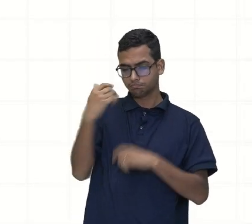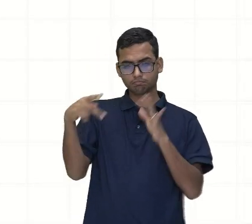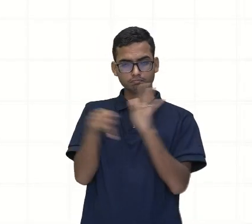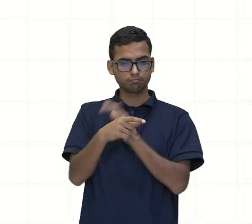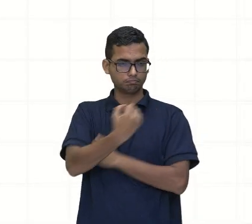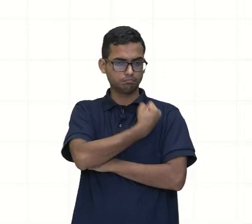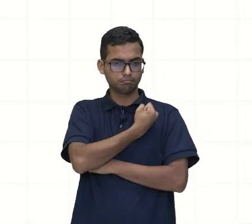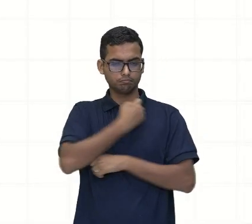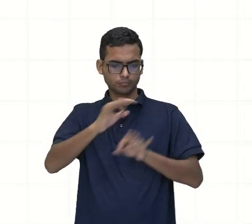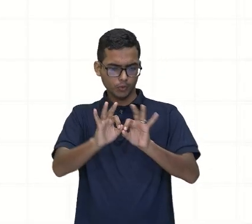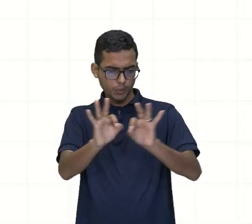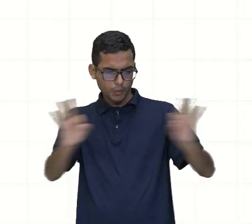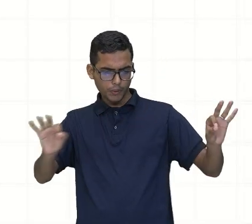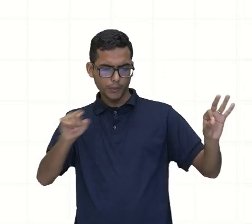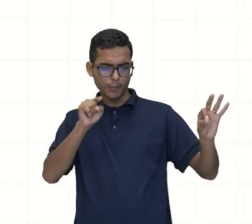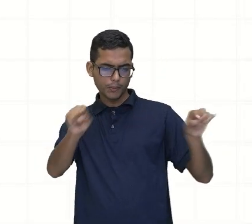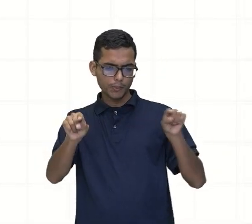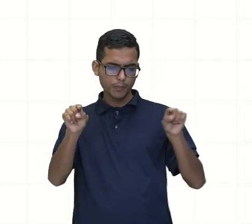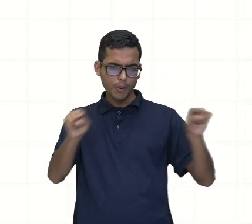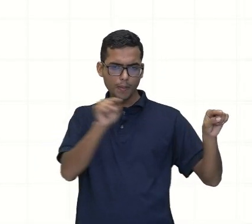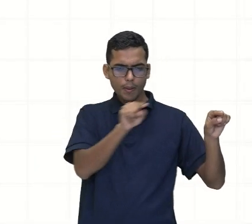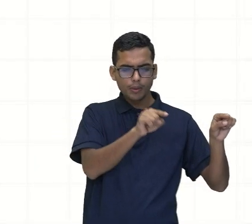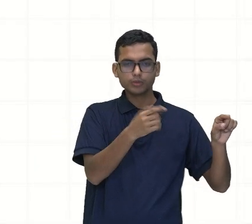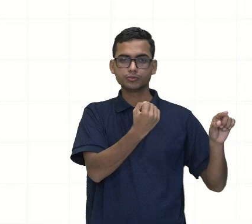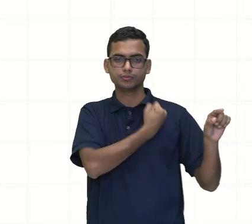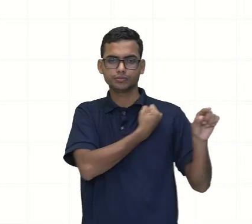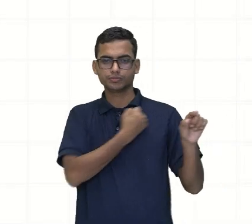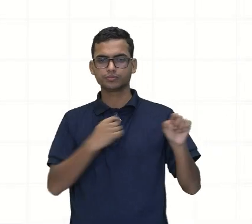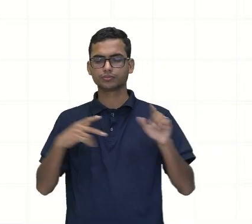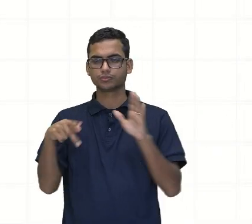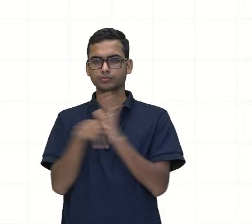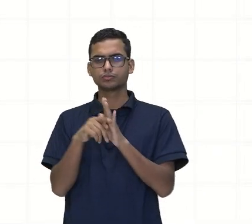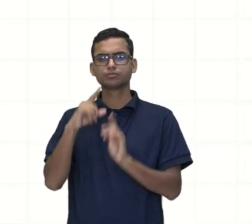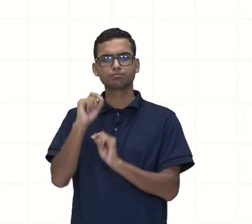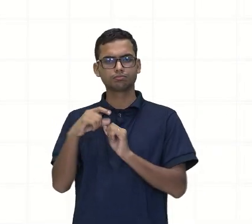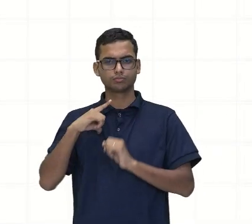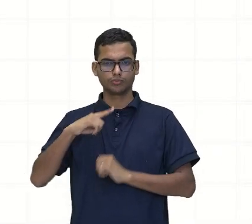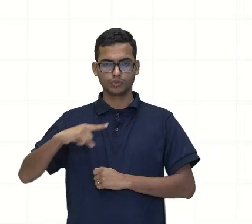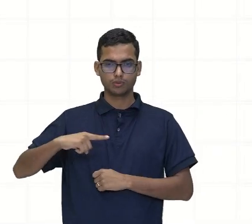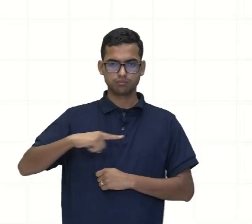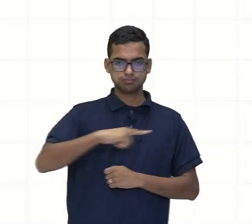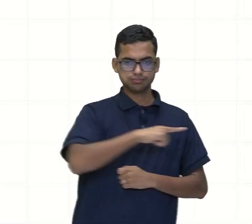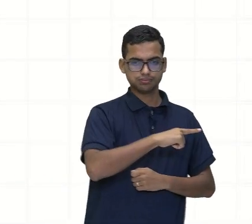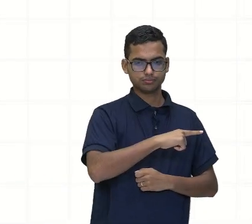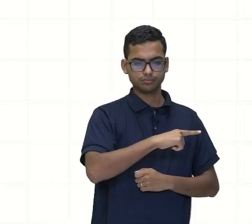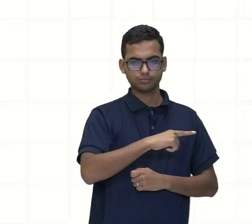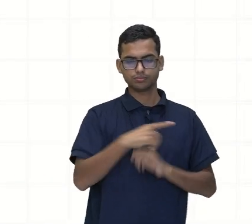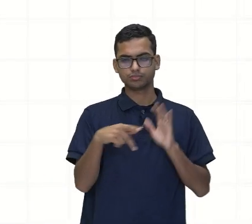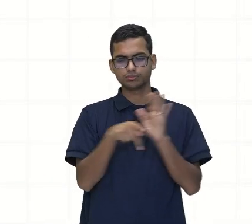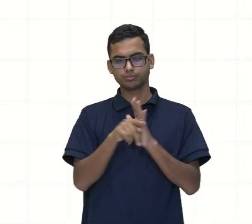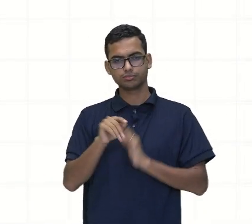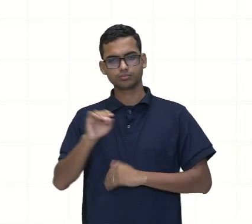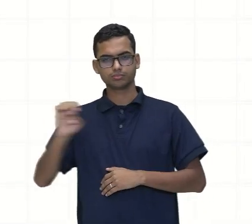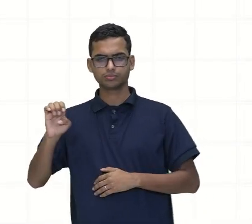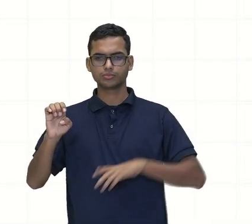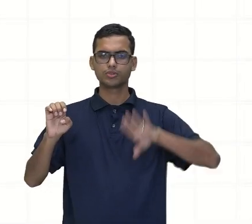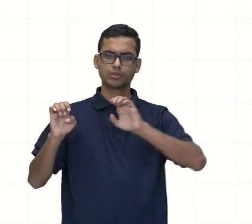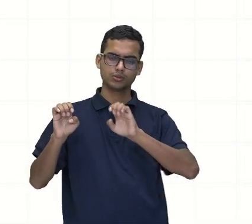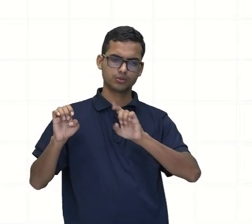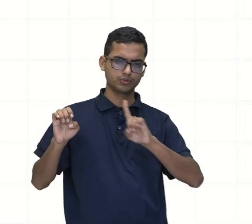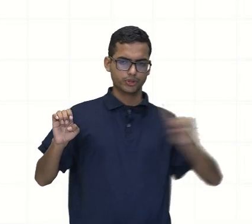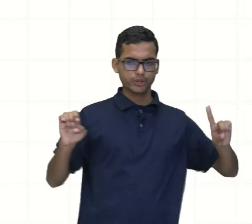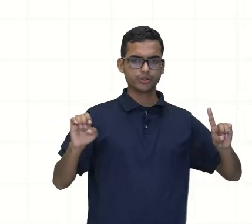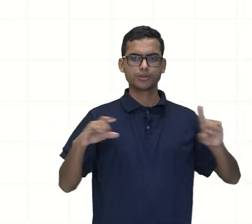numérica, os números eles crescem nesse sentido, da esquerda para a